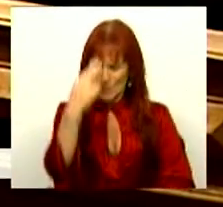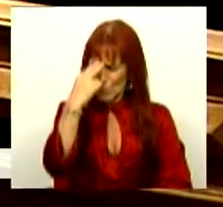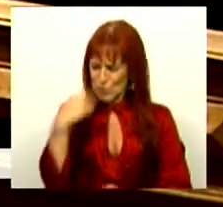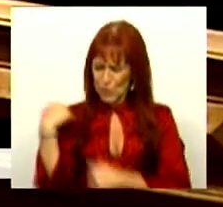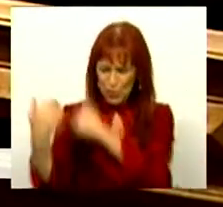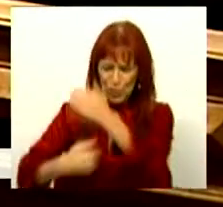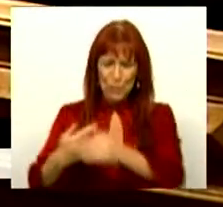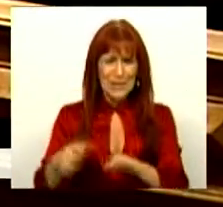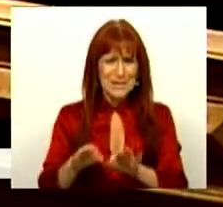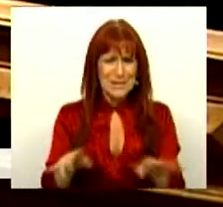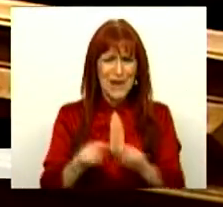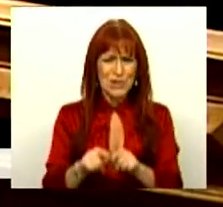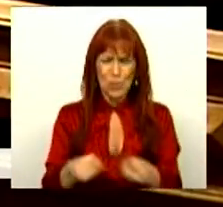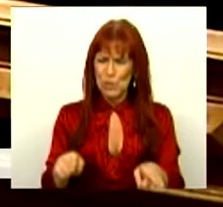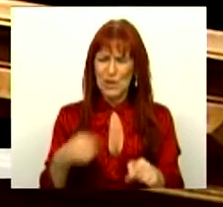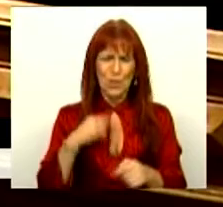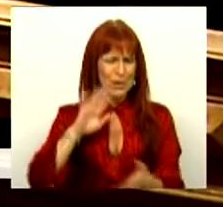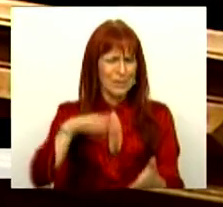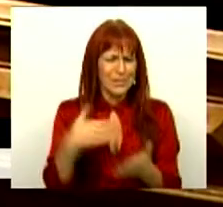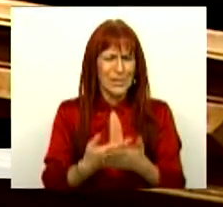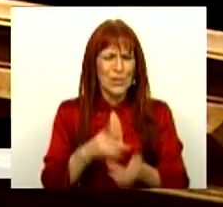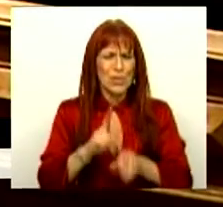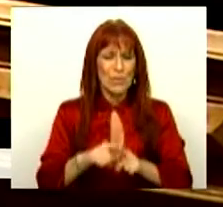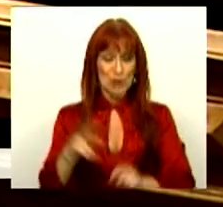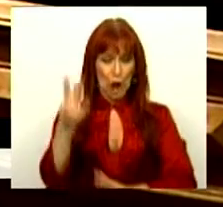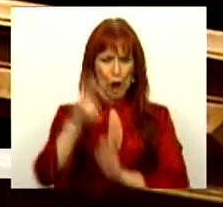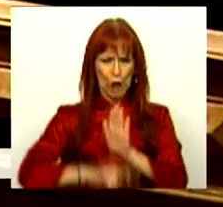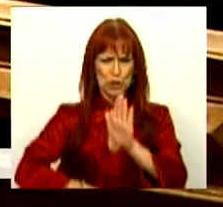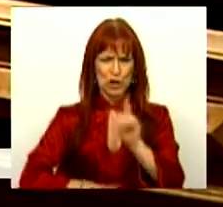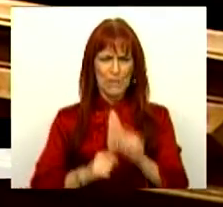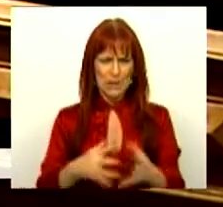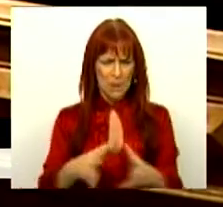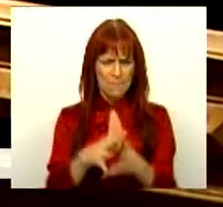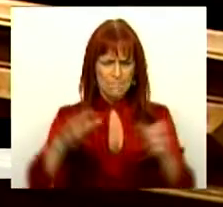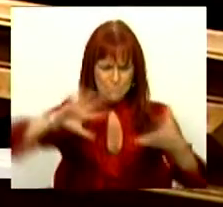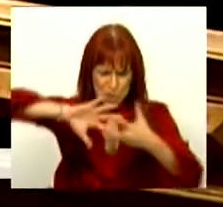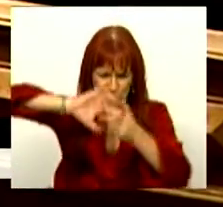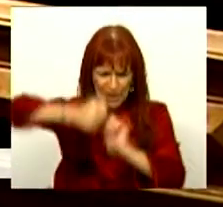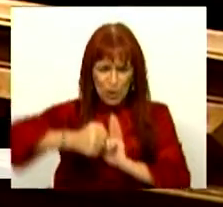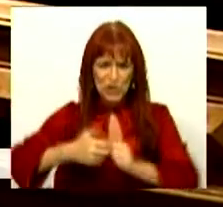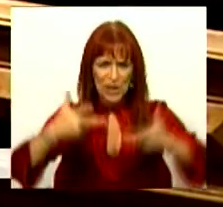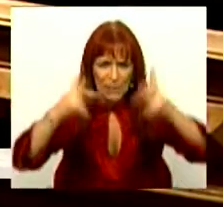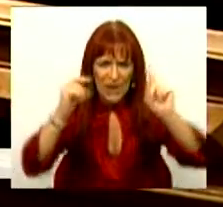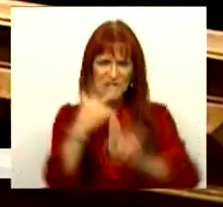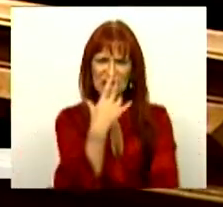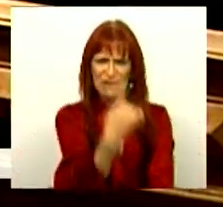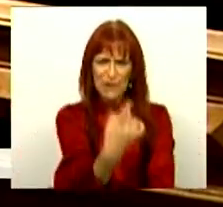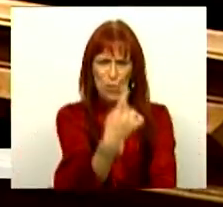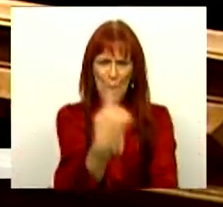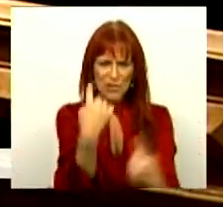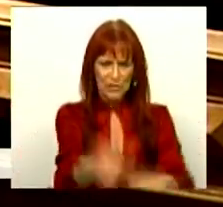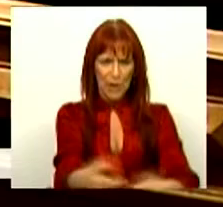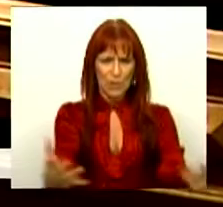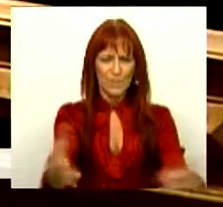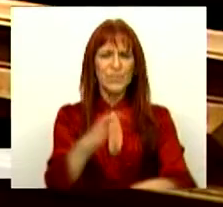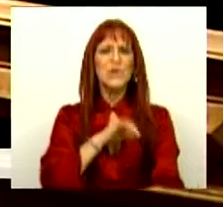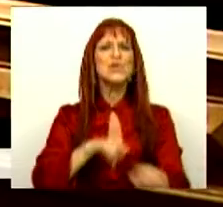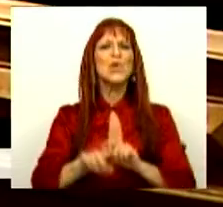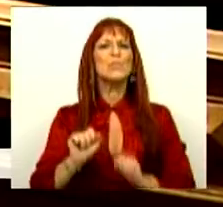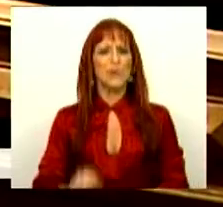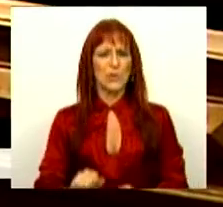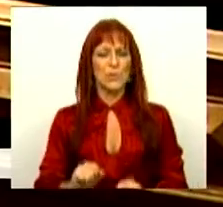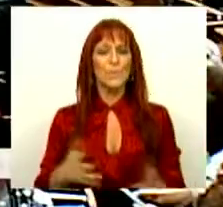historicamente tais concessões redundaram em regimes de esmagamento das liberdades individuais. Senhores